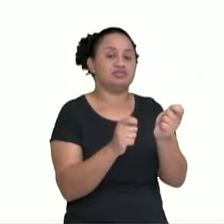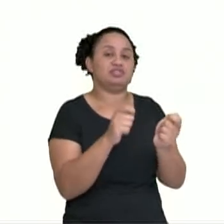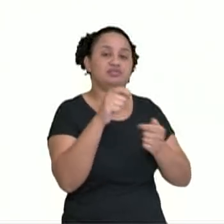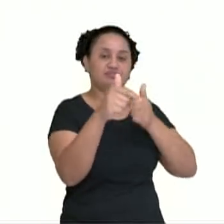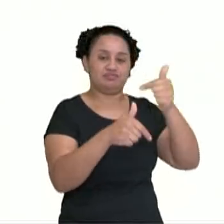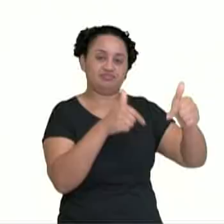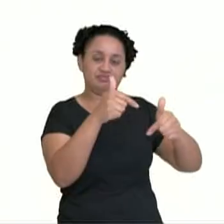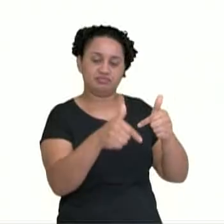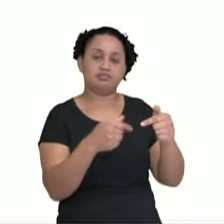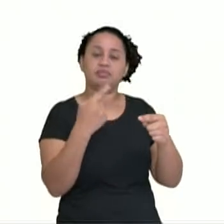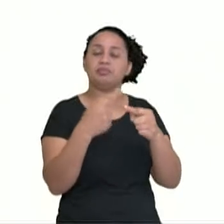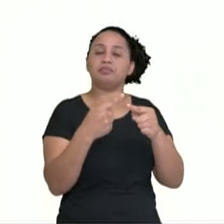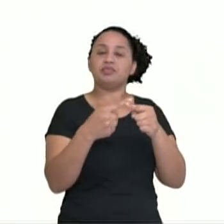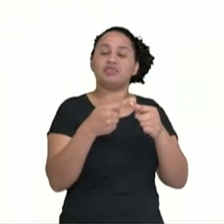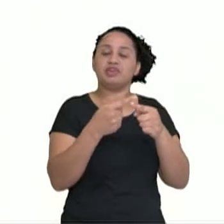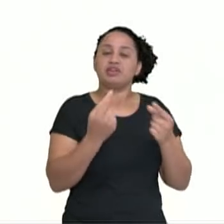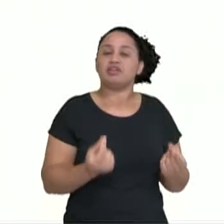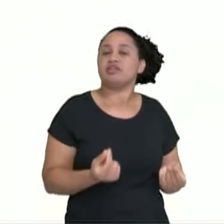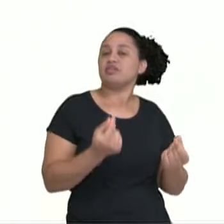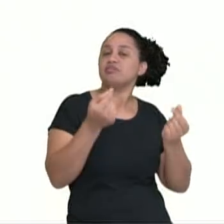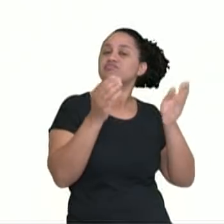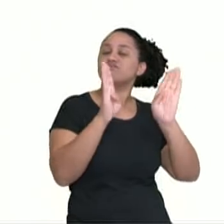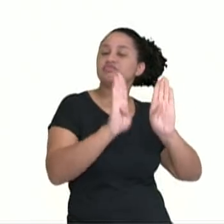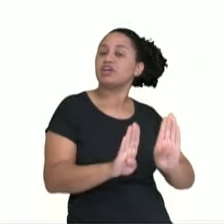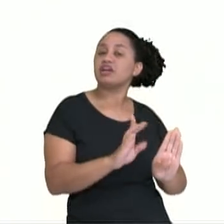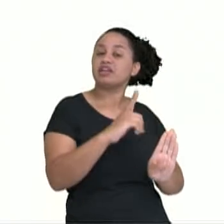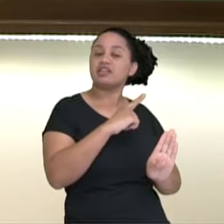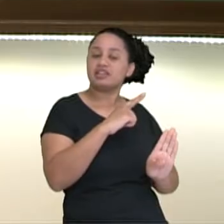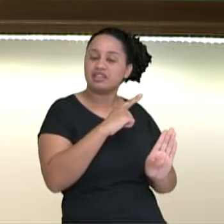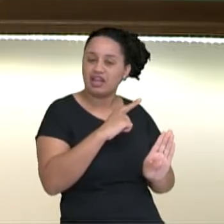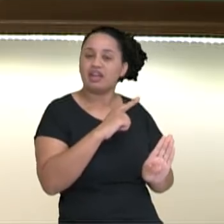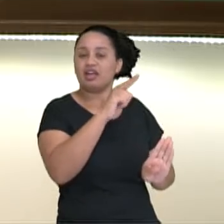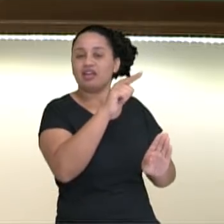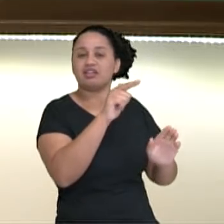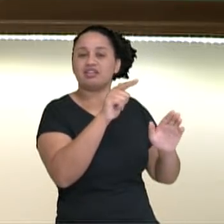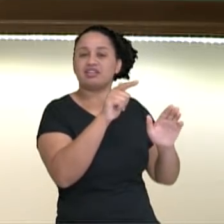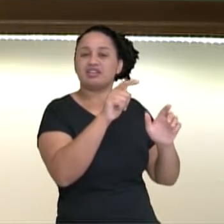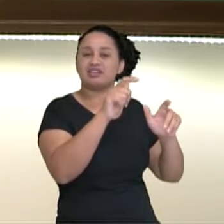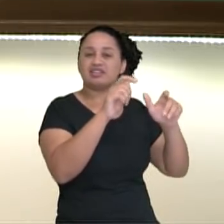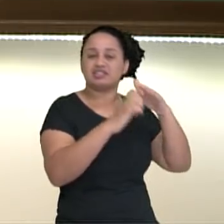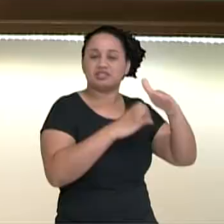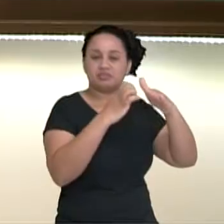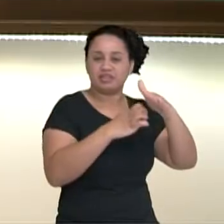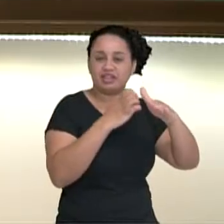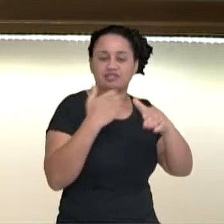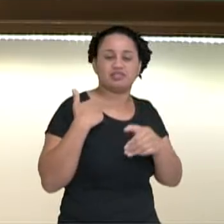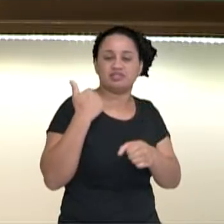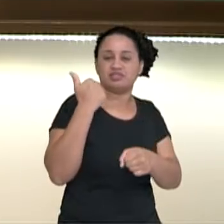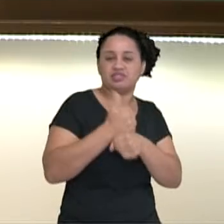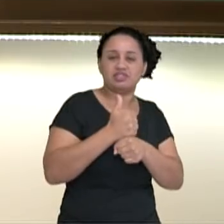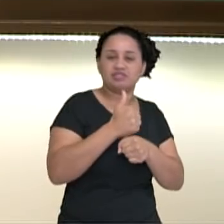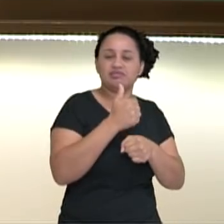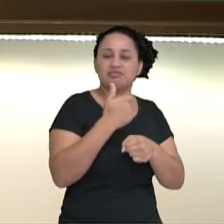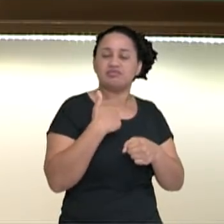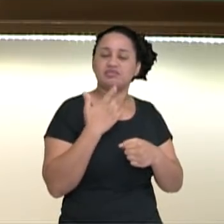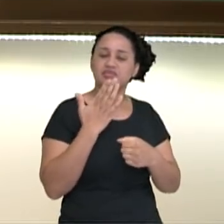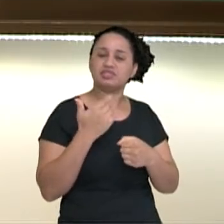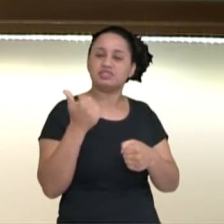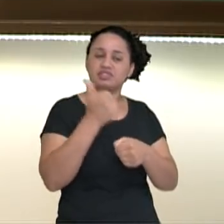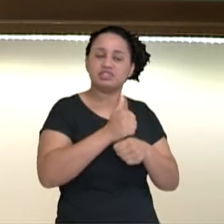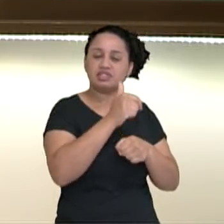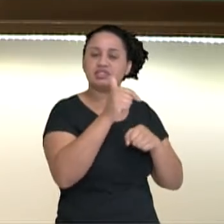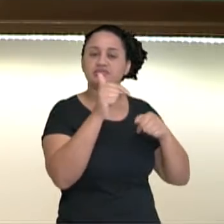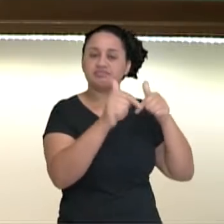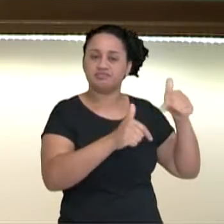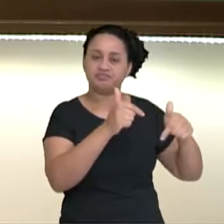ou seja, são os burgueses que vão ser os proprietários, os donos, os patrões dessas fábricas e os donos